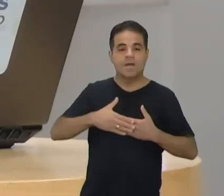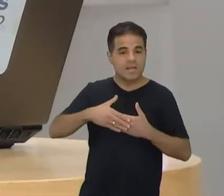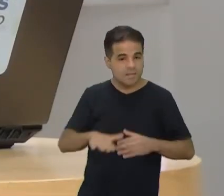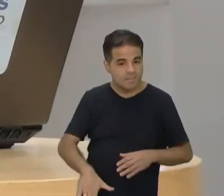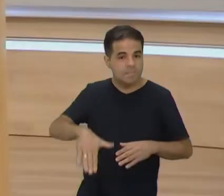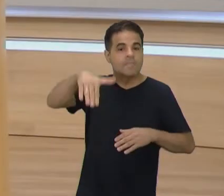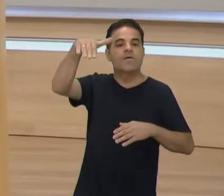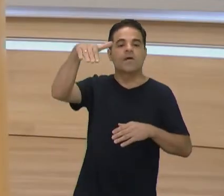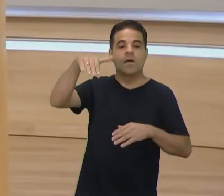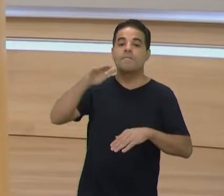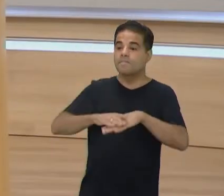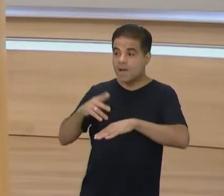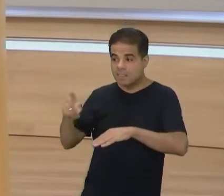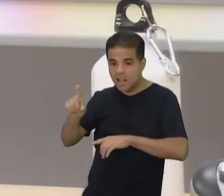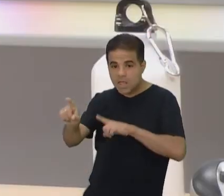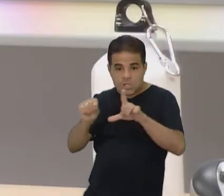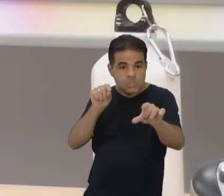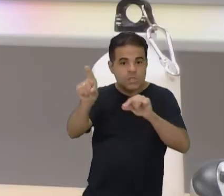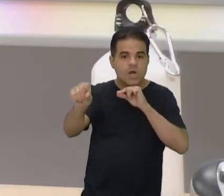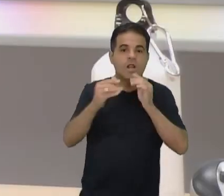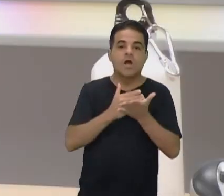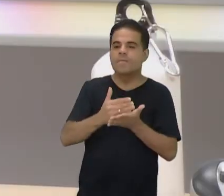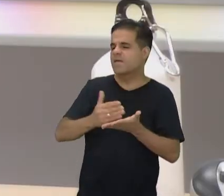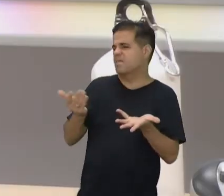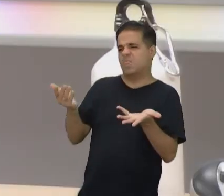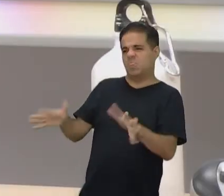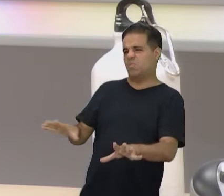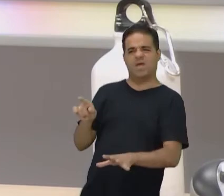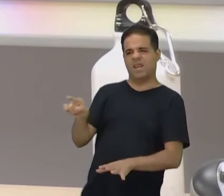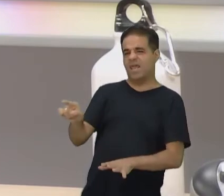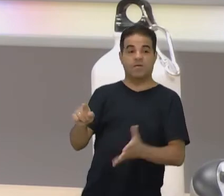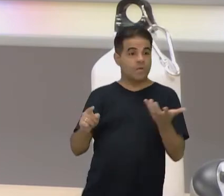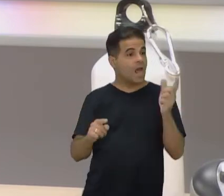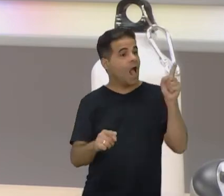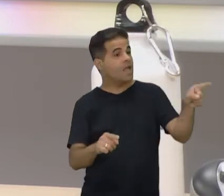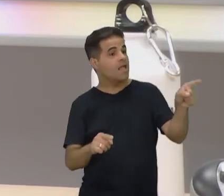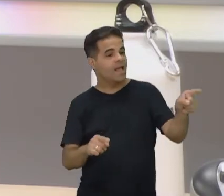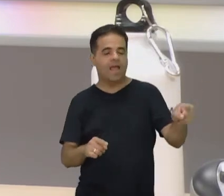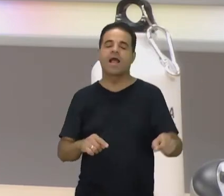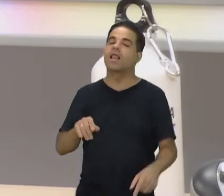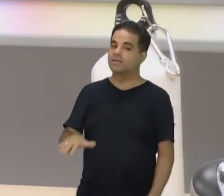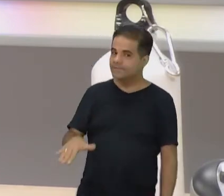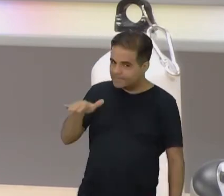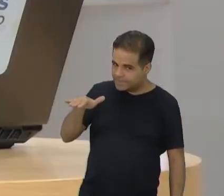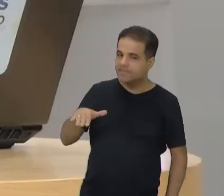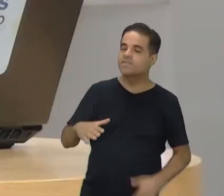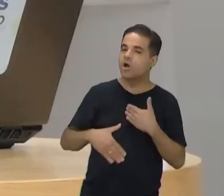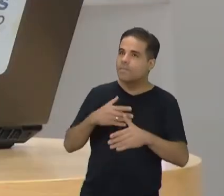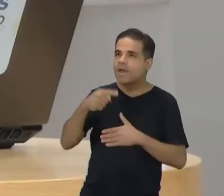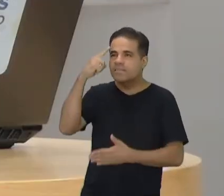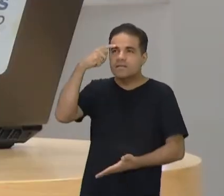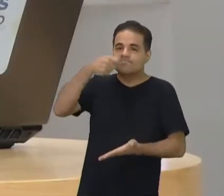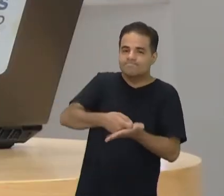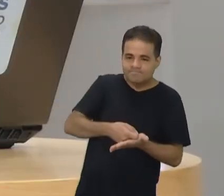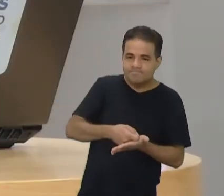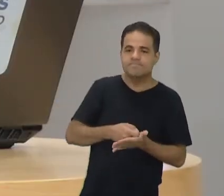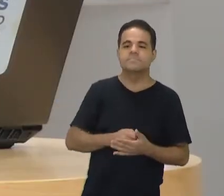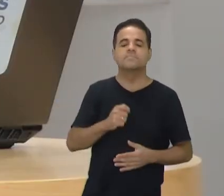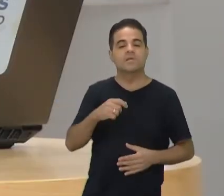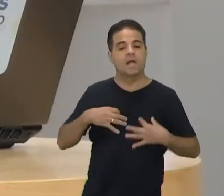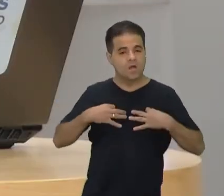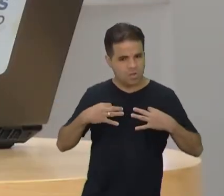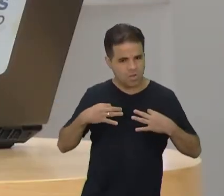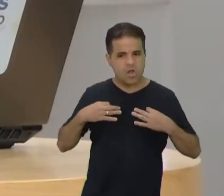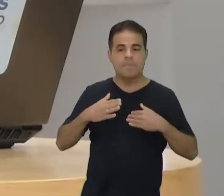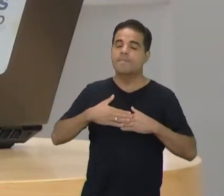roupa ela usa. Mas ela escolhe, ela começa a falar, eu não quero essa, eu quero aquela. Então, fora isso também, a roupa fica